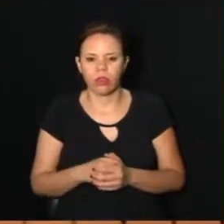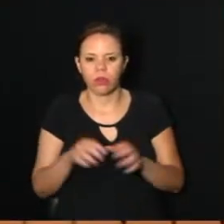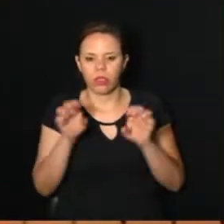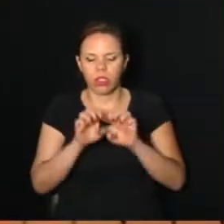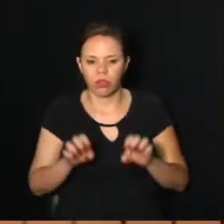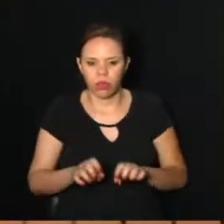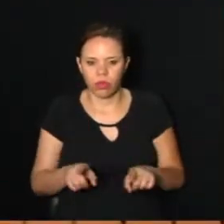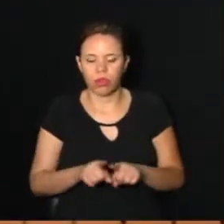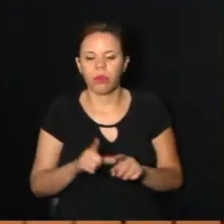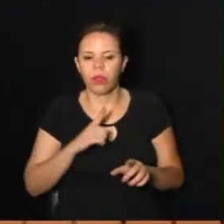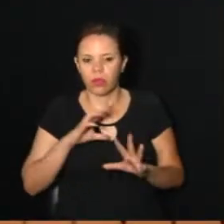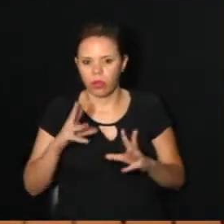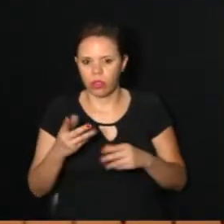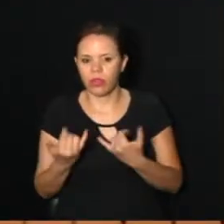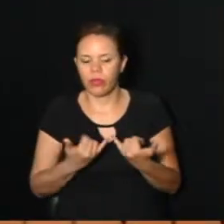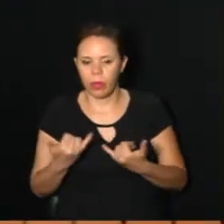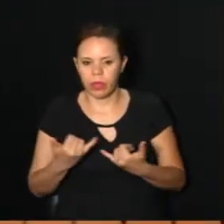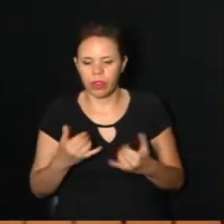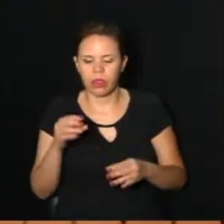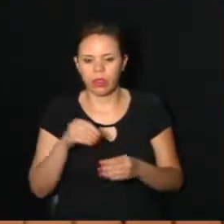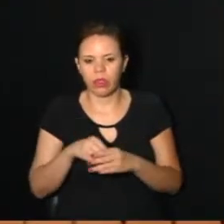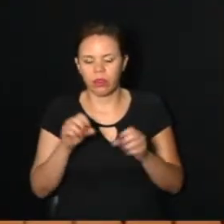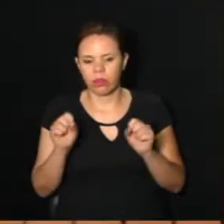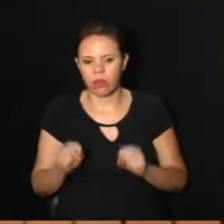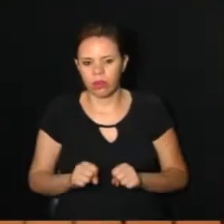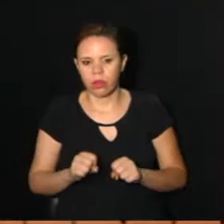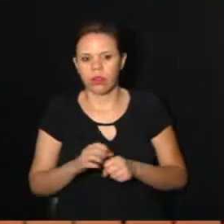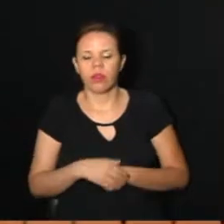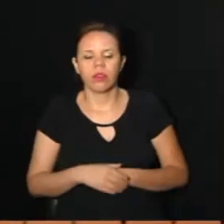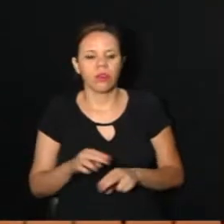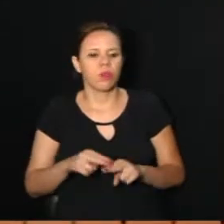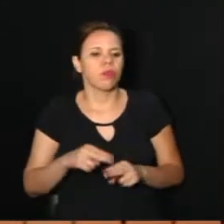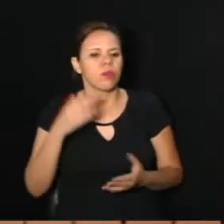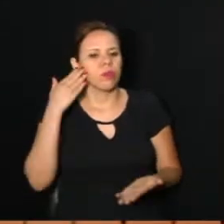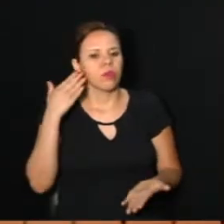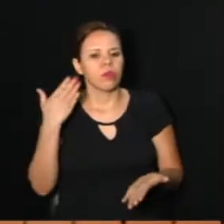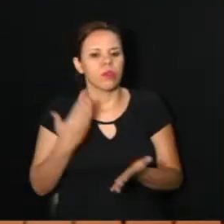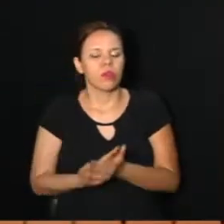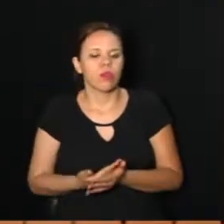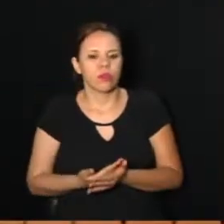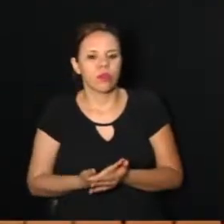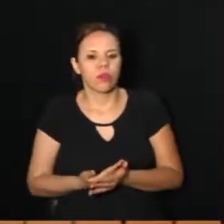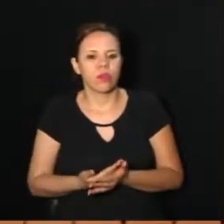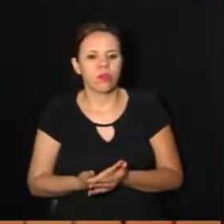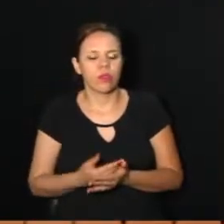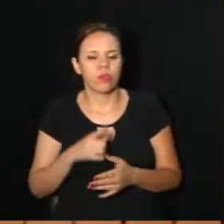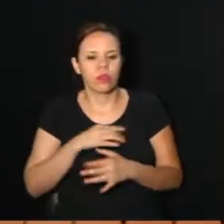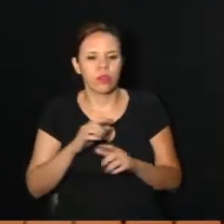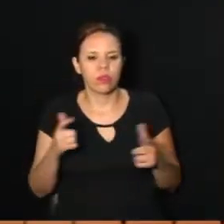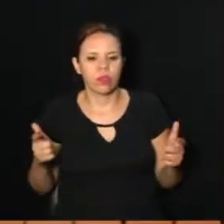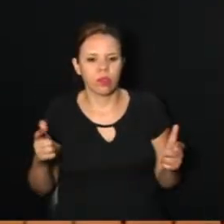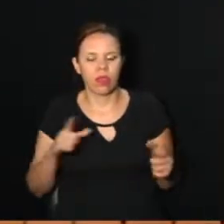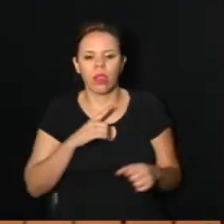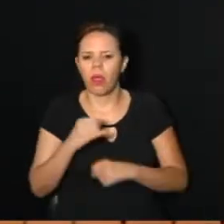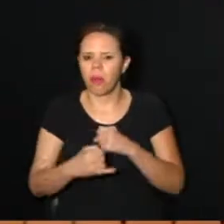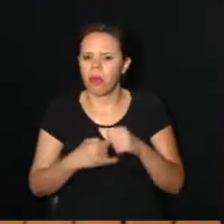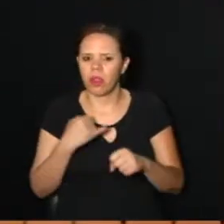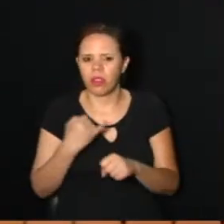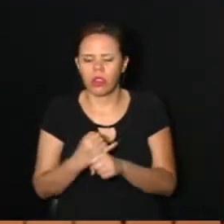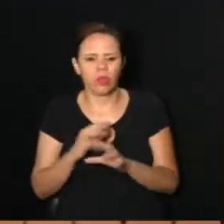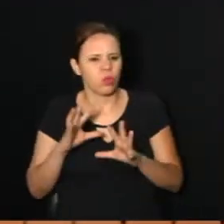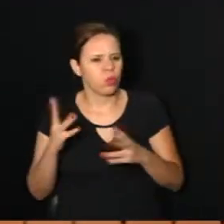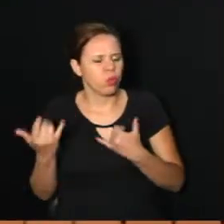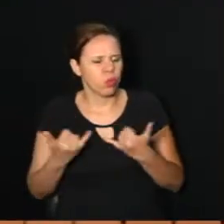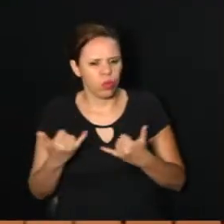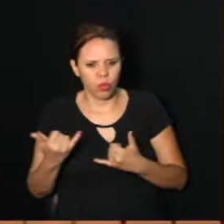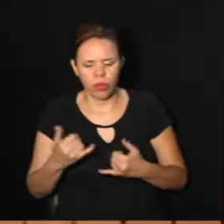isso dentro do sistema, então por isso que eu acredito numa velocidade muito maior, porque nós já temos plataformas de todas as